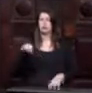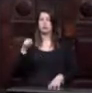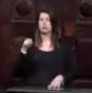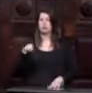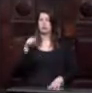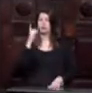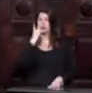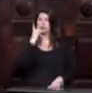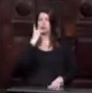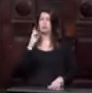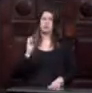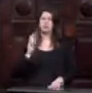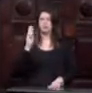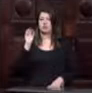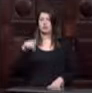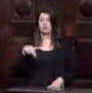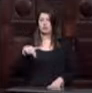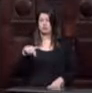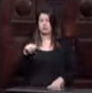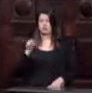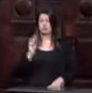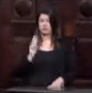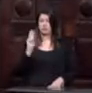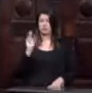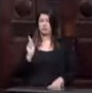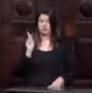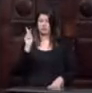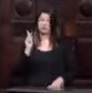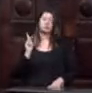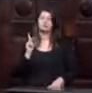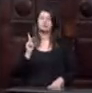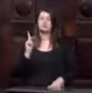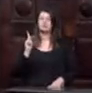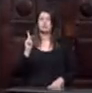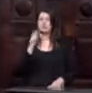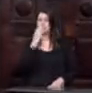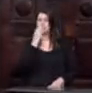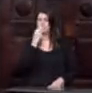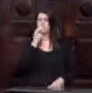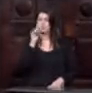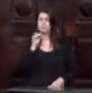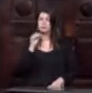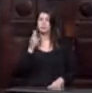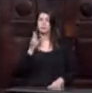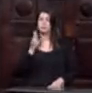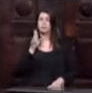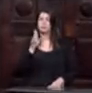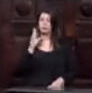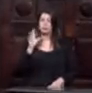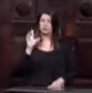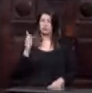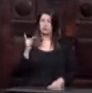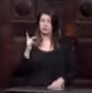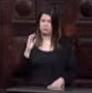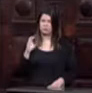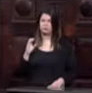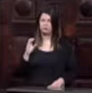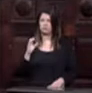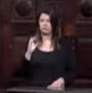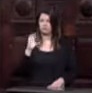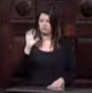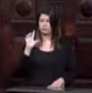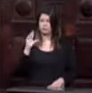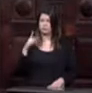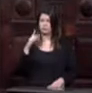dos deputados Anderson Nogueira, Valdec, Conte, Zaqueu, Julianelli, Lucinha, Luiz Paulo,